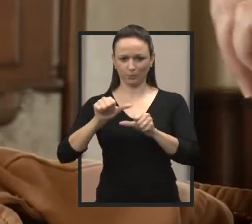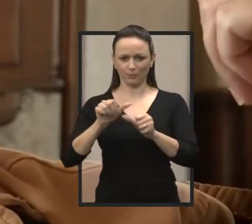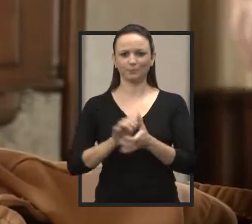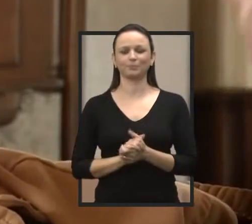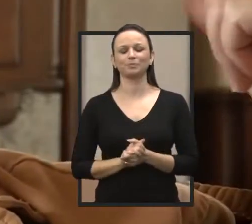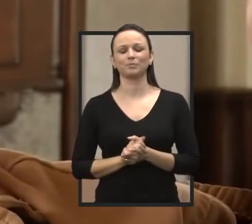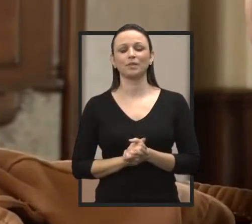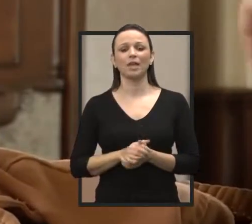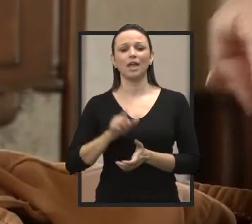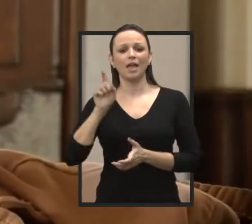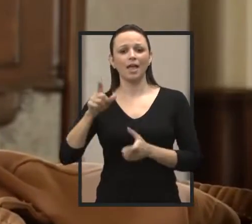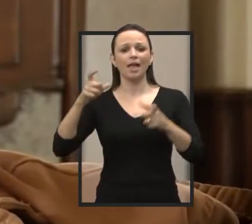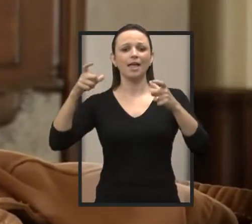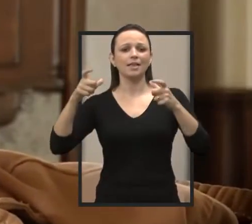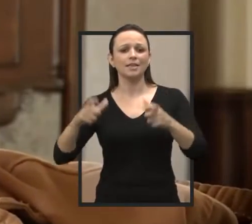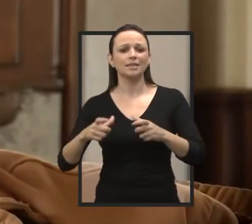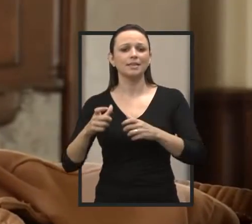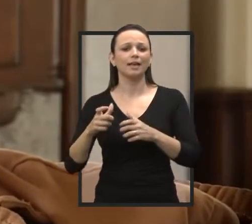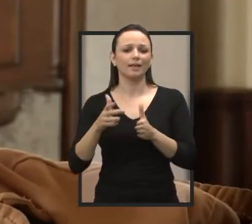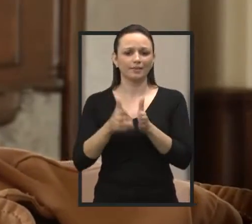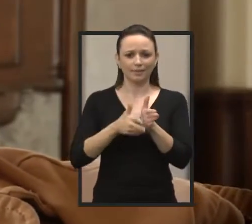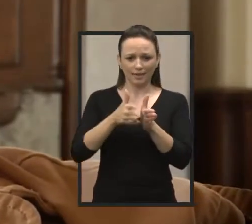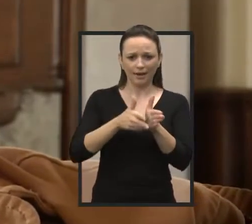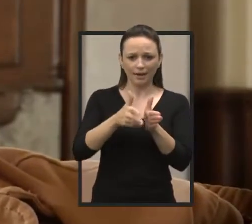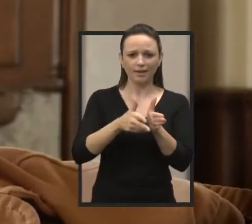passou a servir só a